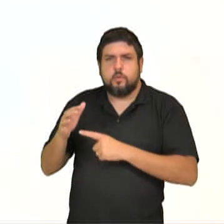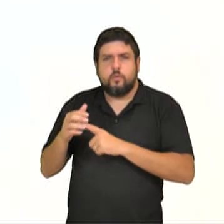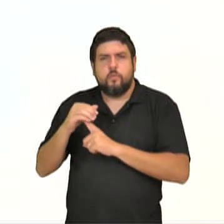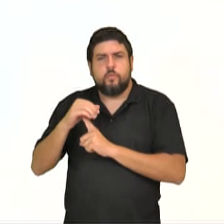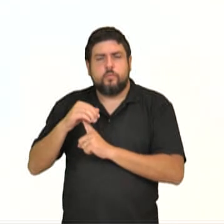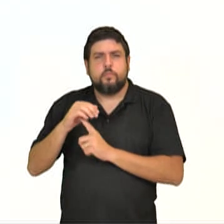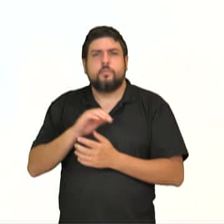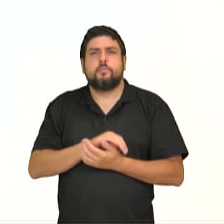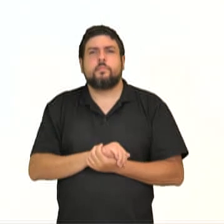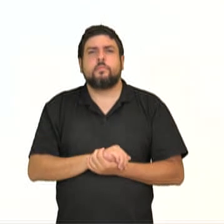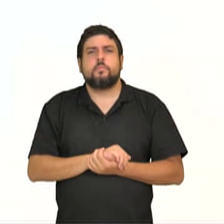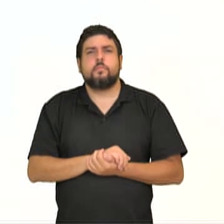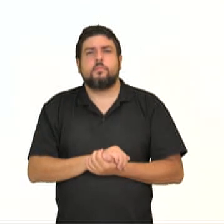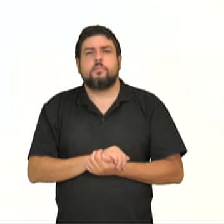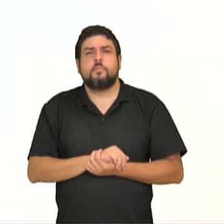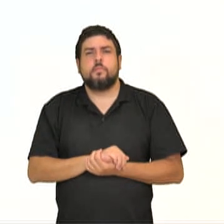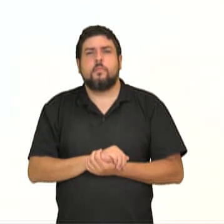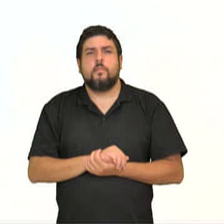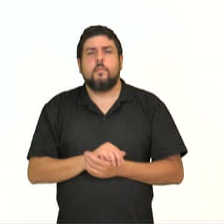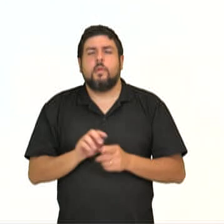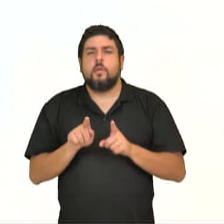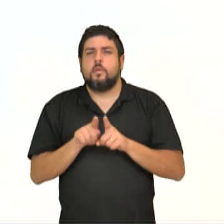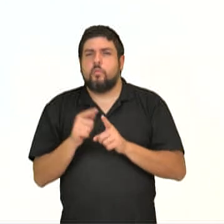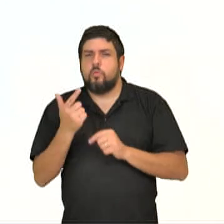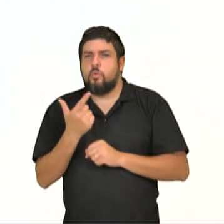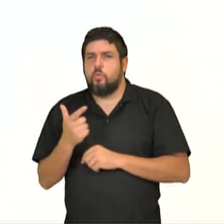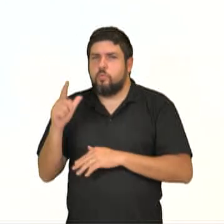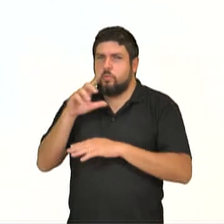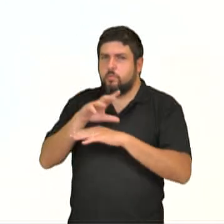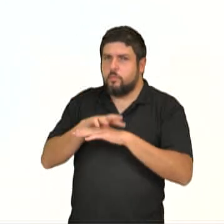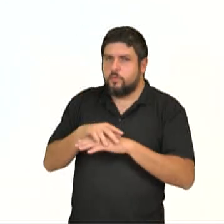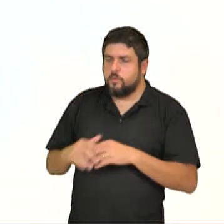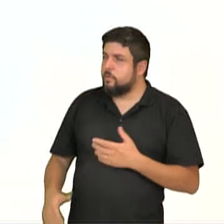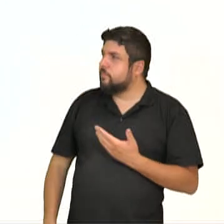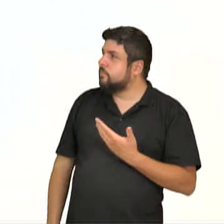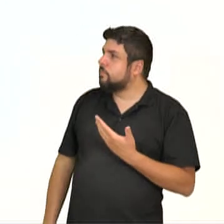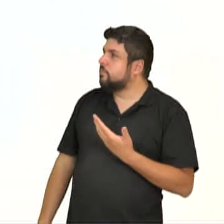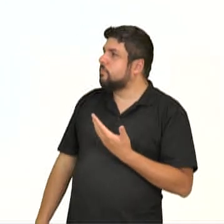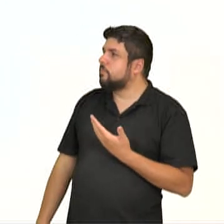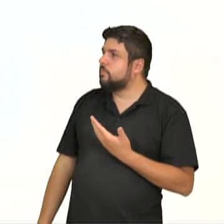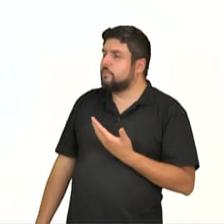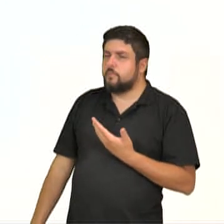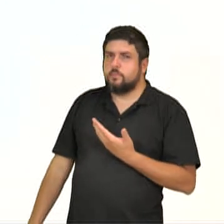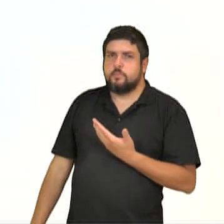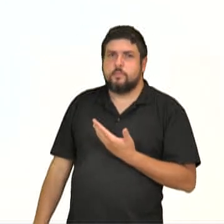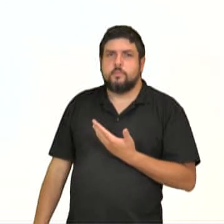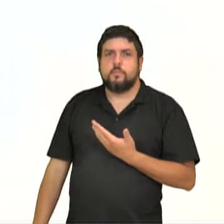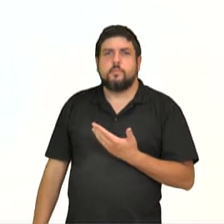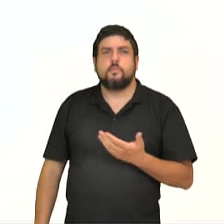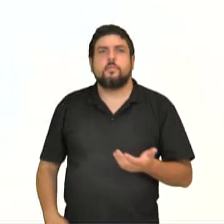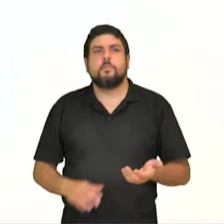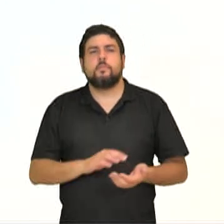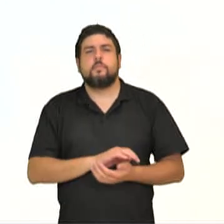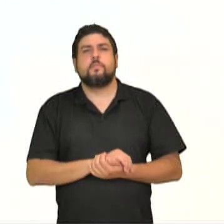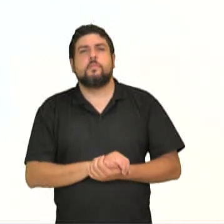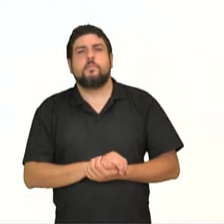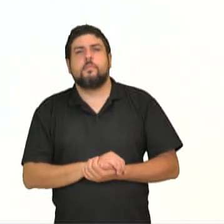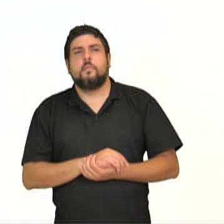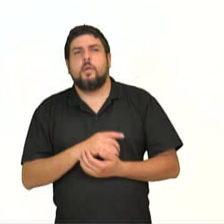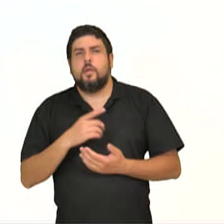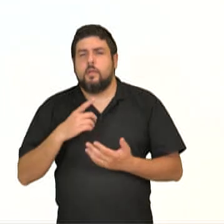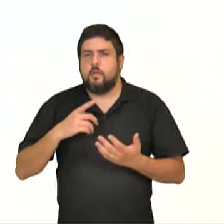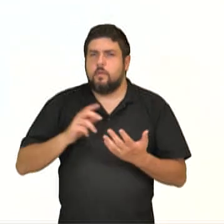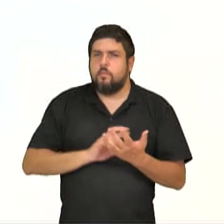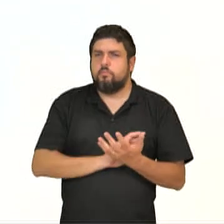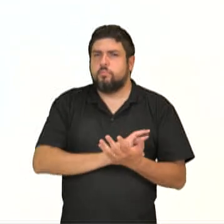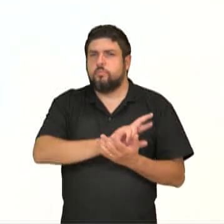outra doença, a esporotricose, que é causada pelos fungos da família Esporotrix. Então são vários, né? É uma